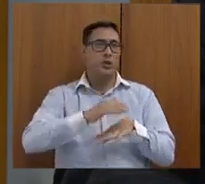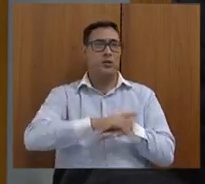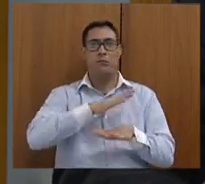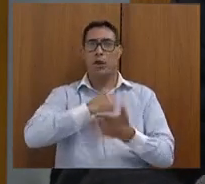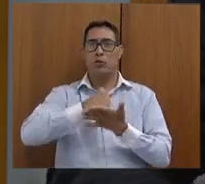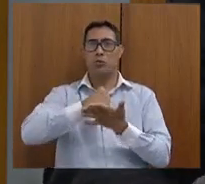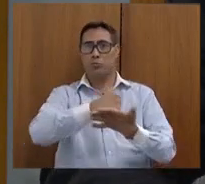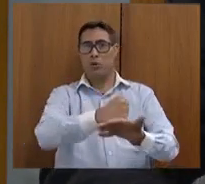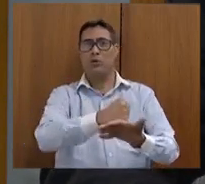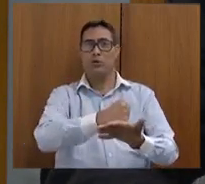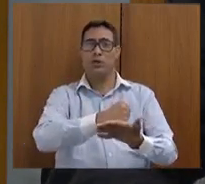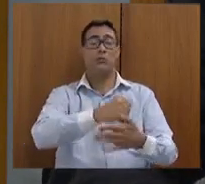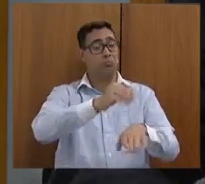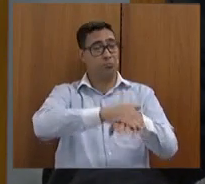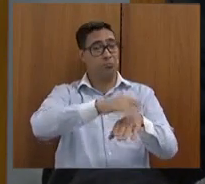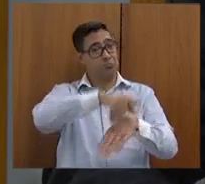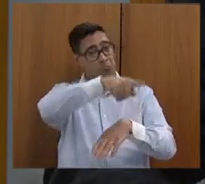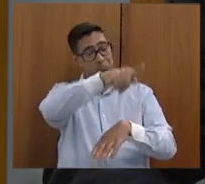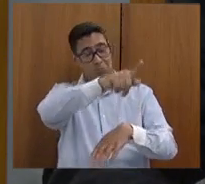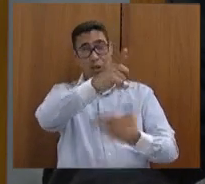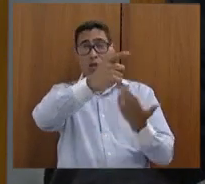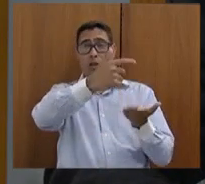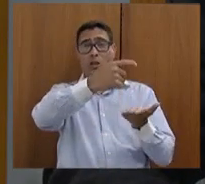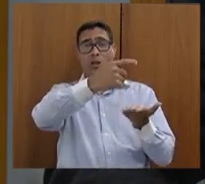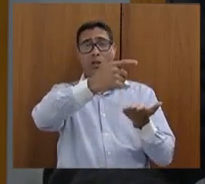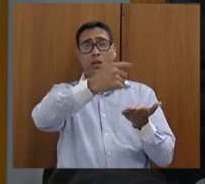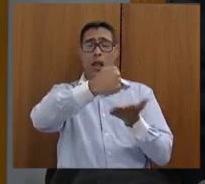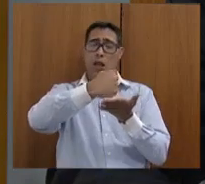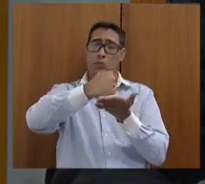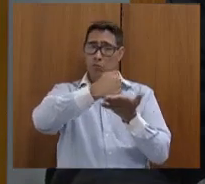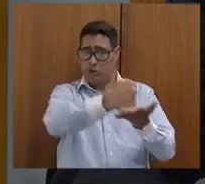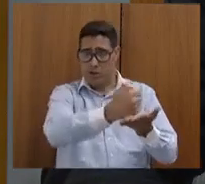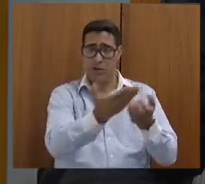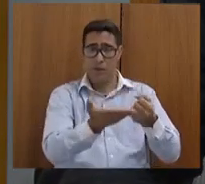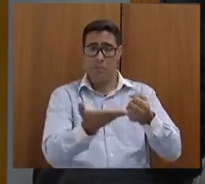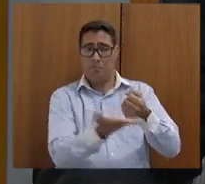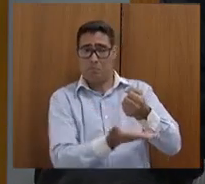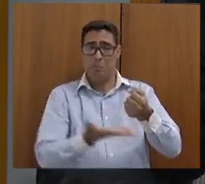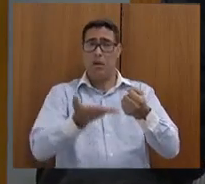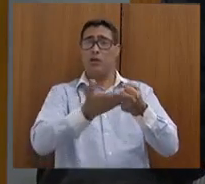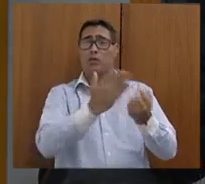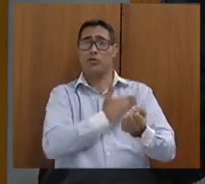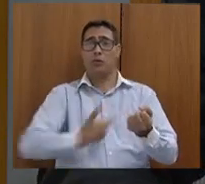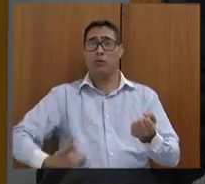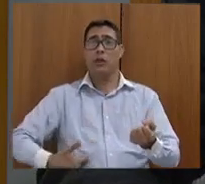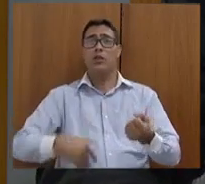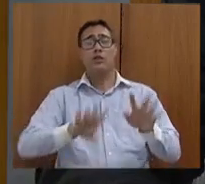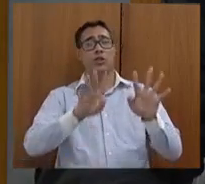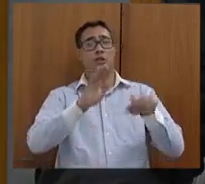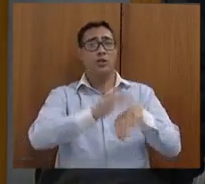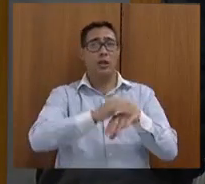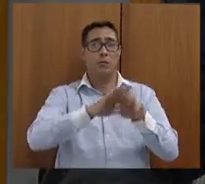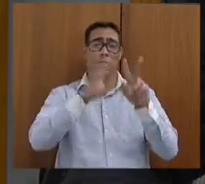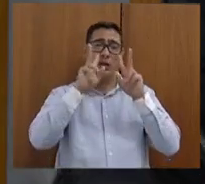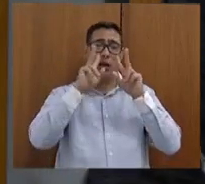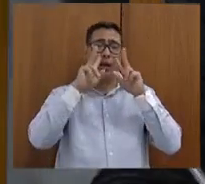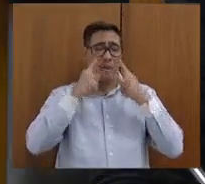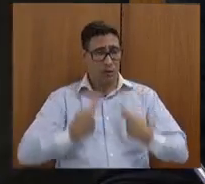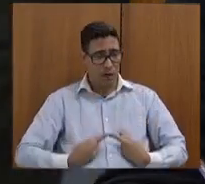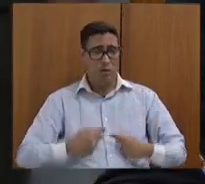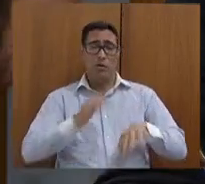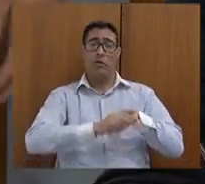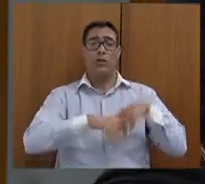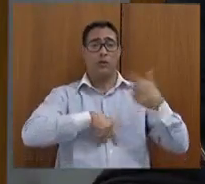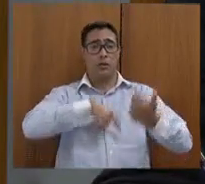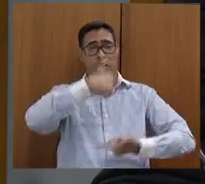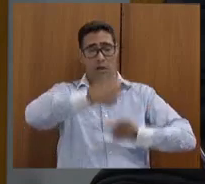no seu caso específico mais do que suporte por sermos básicos do governo tem admiração ao seu trabalho a forma aberta